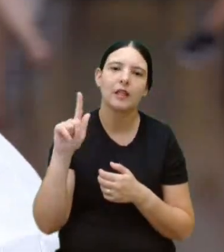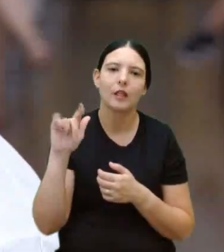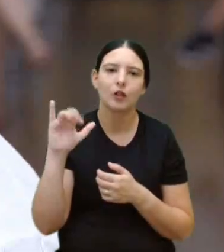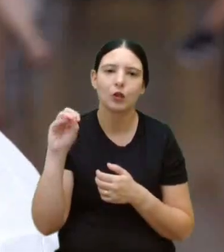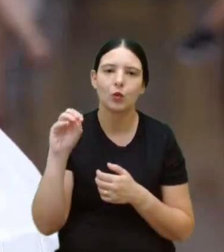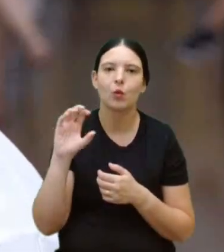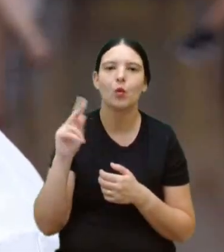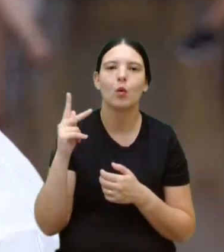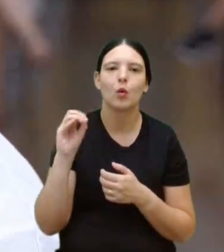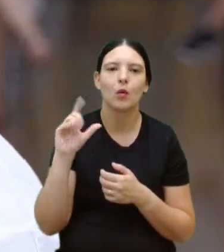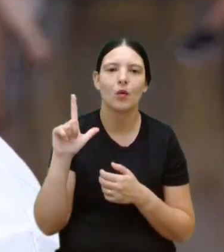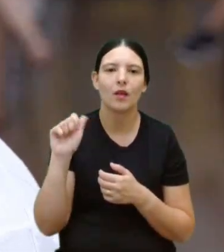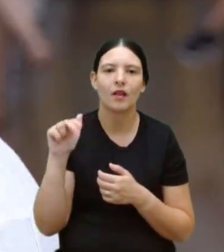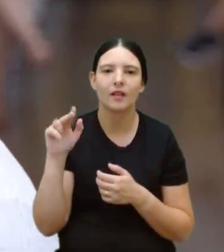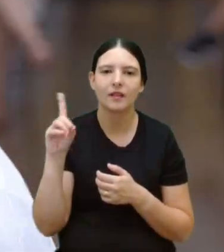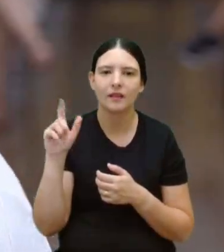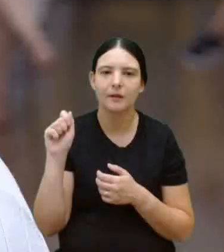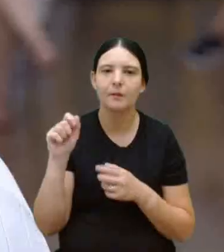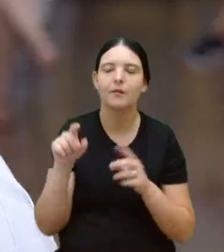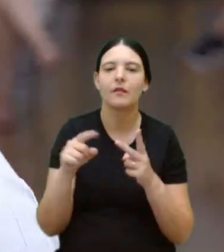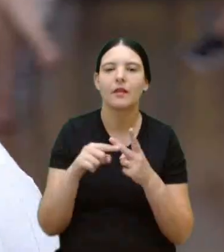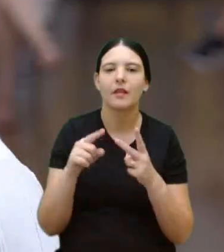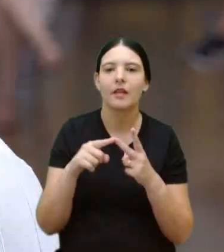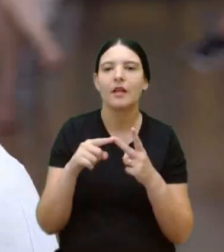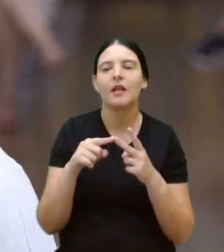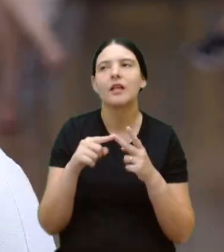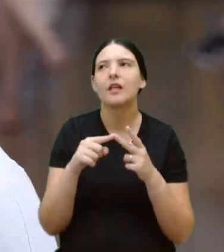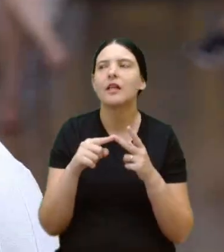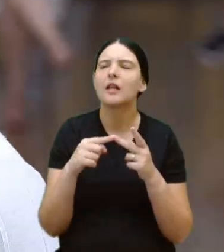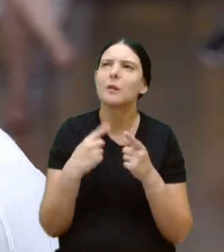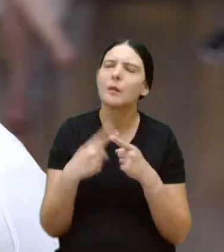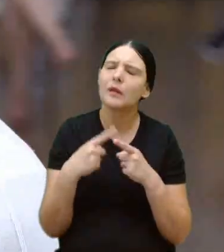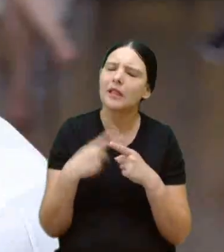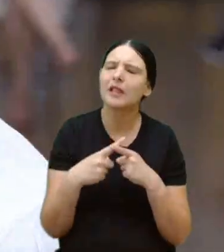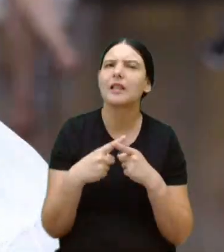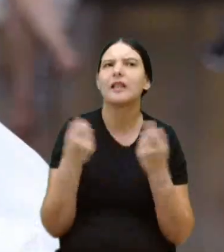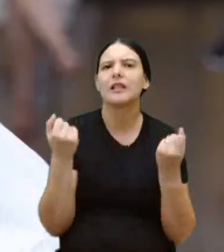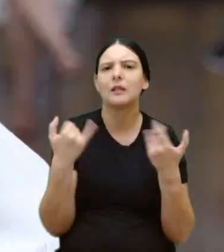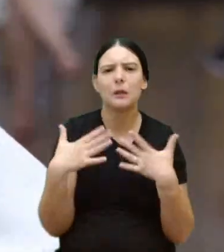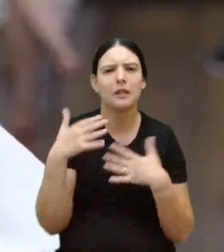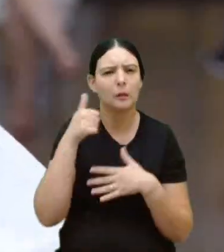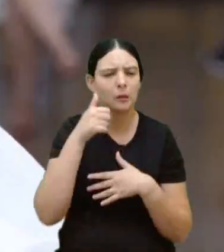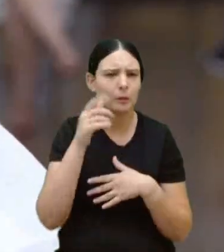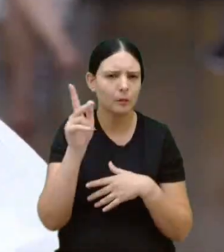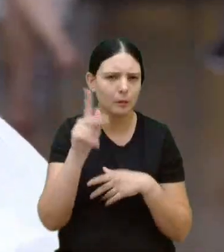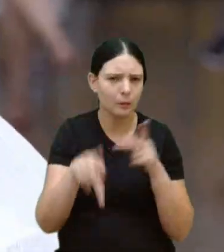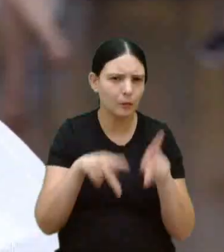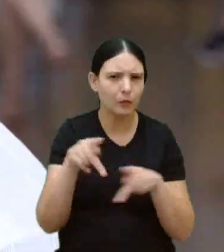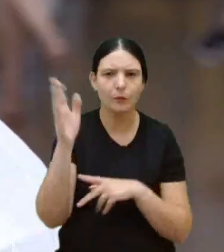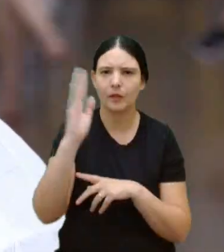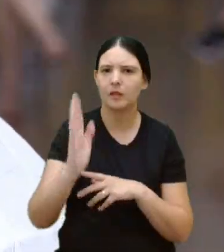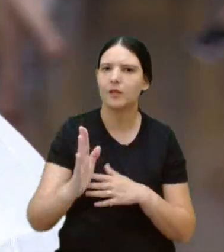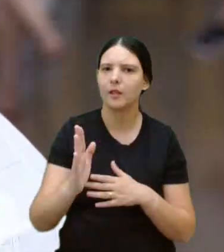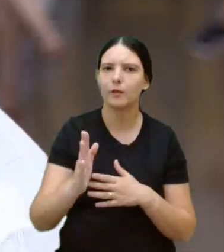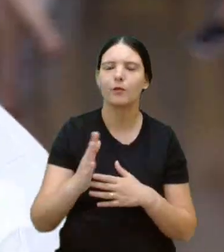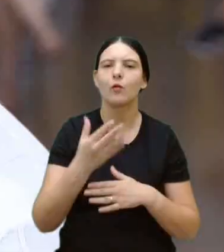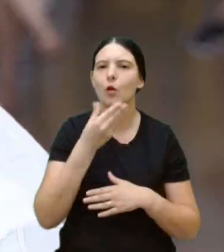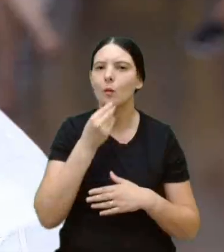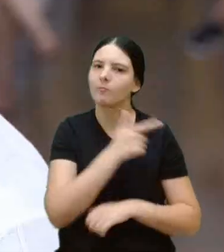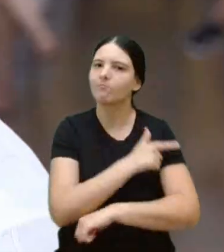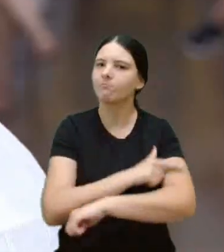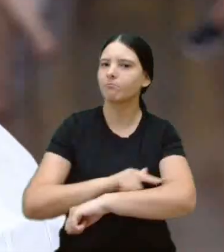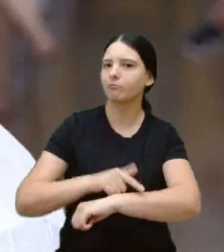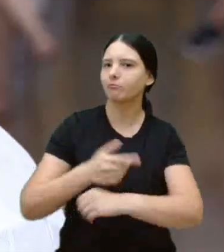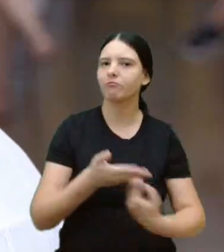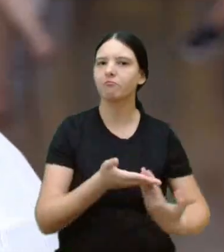e da construção que ele faz sobre o brasileiro como homem cordial. O homem que